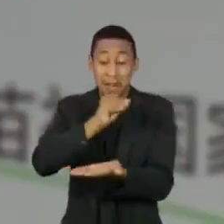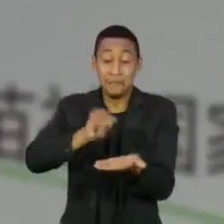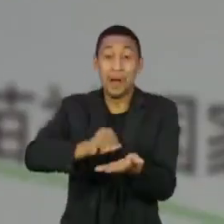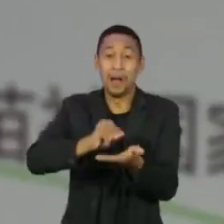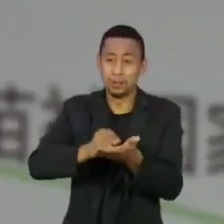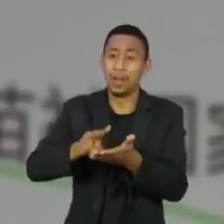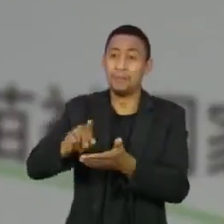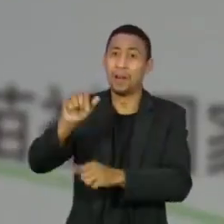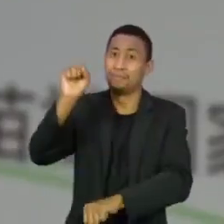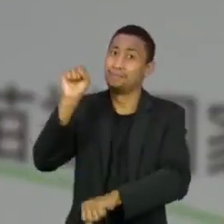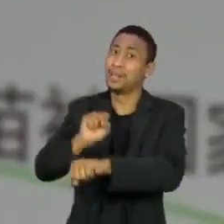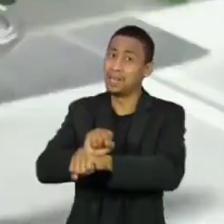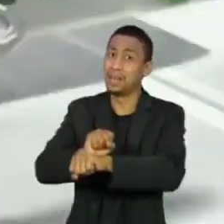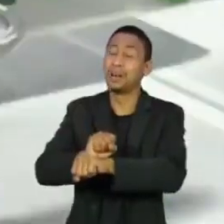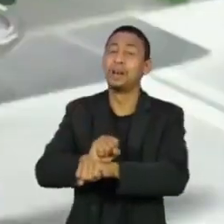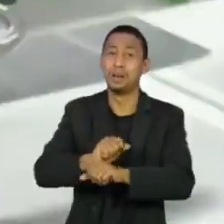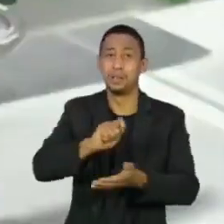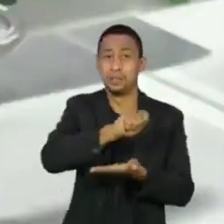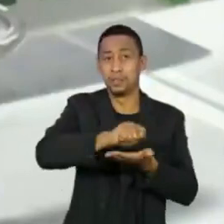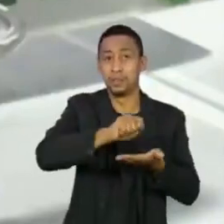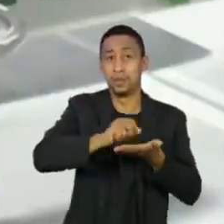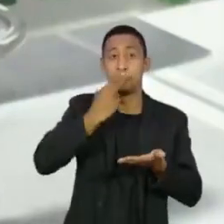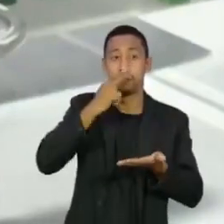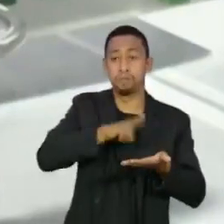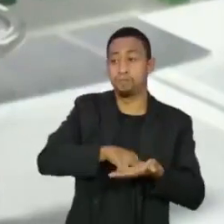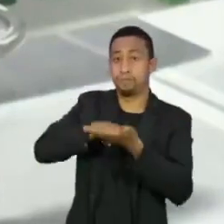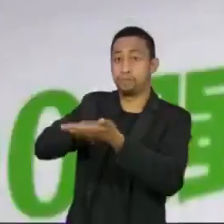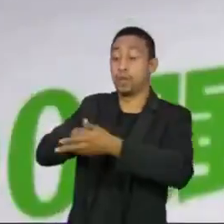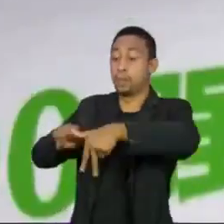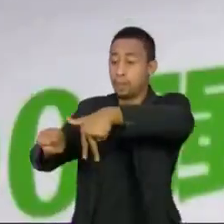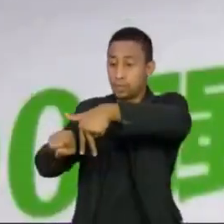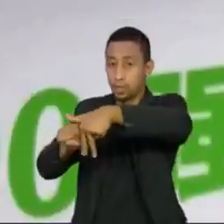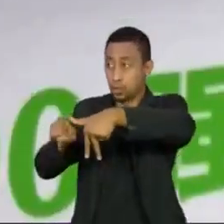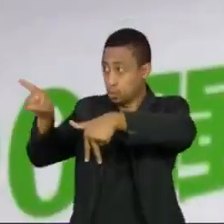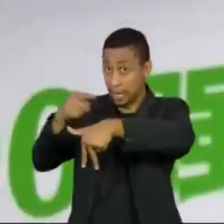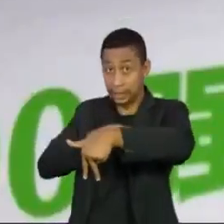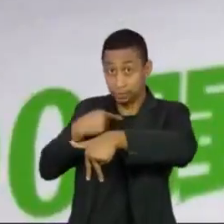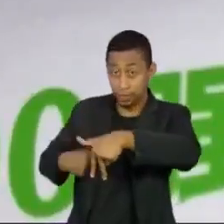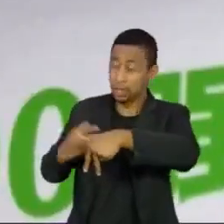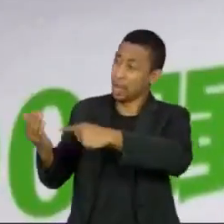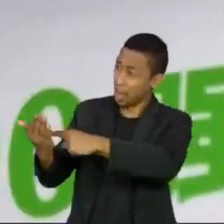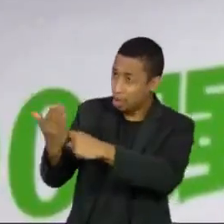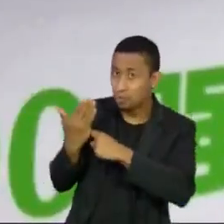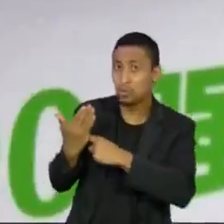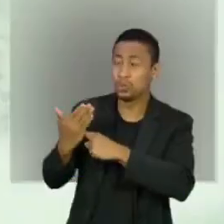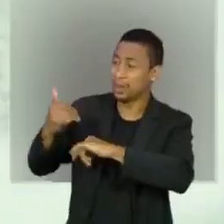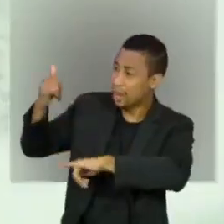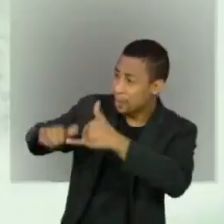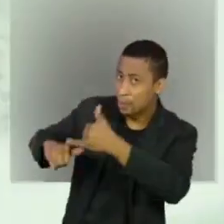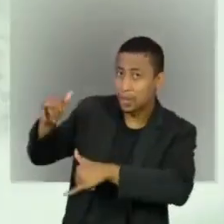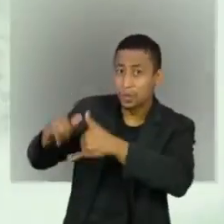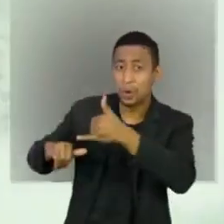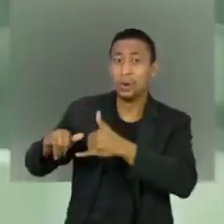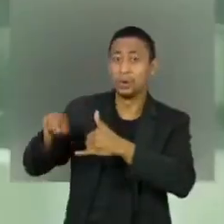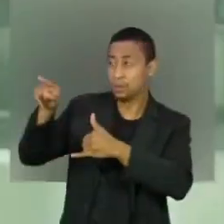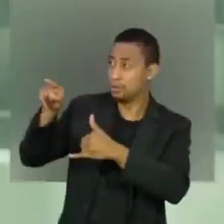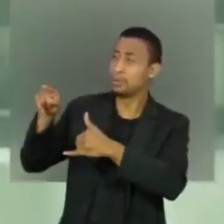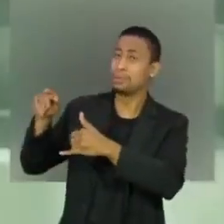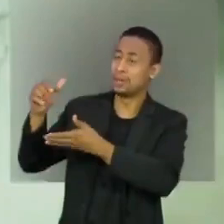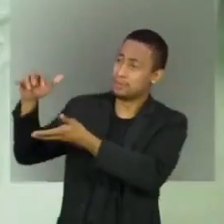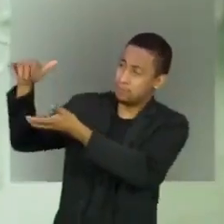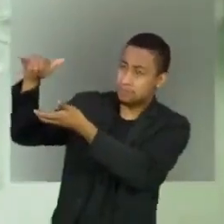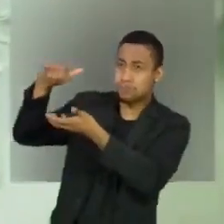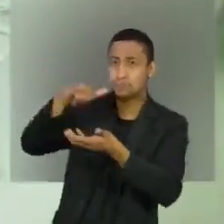e por isso mandou carta ao embaixador da china para que ajude no contato com o laboratório estatal sinopharm objetivo é